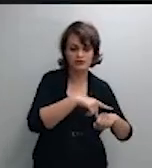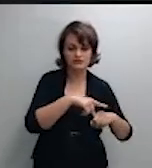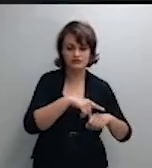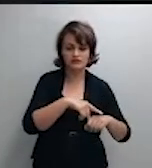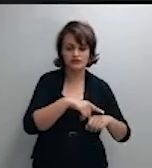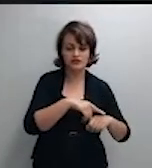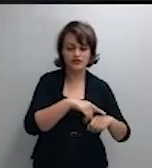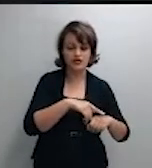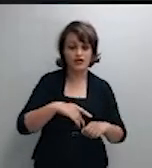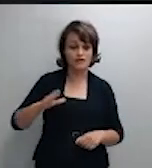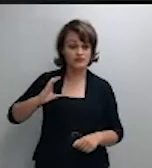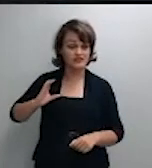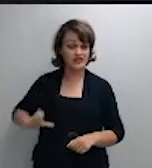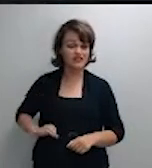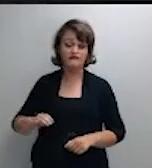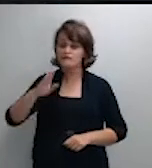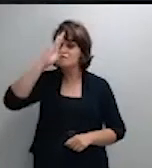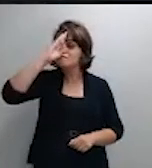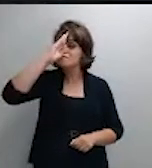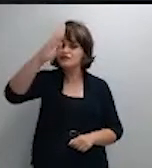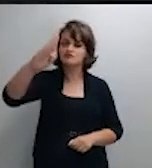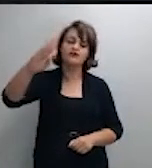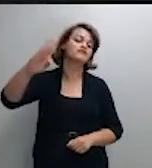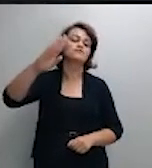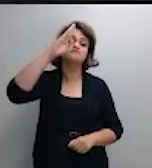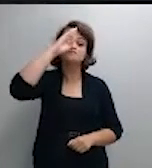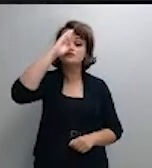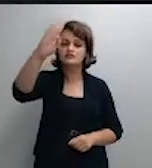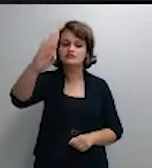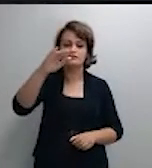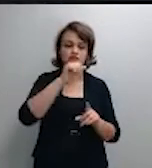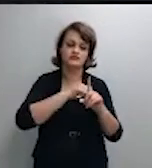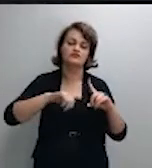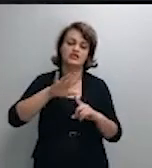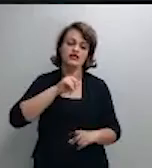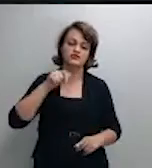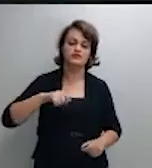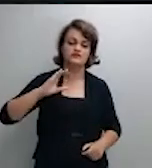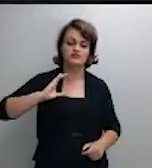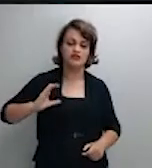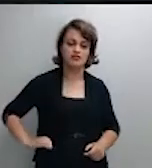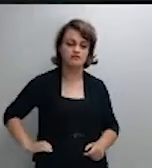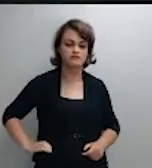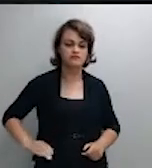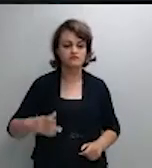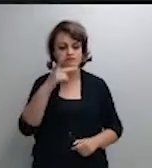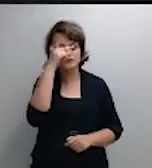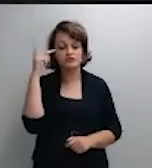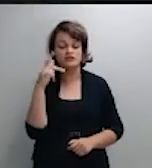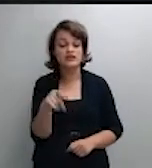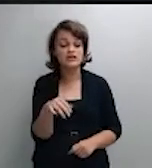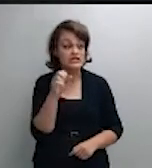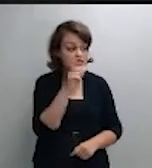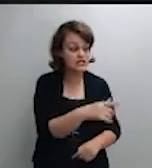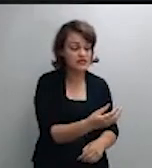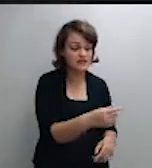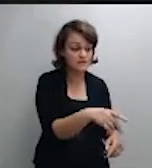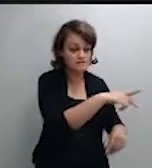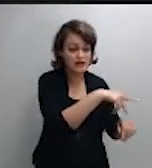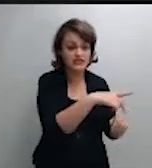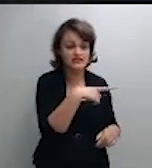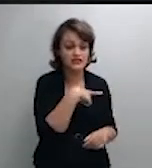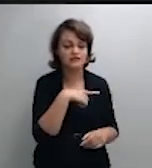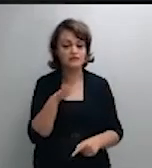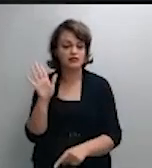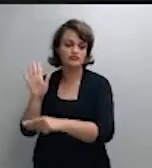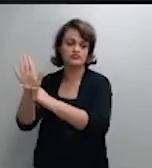O cidadão é o centro gravitacional do Estado e da sociedade. O Estado existe e deve existir em favor do